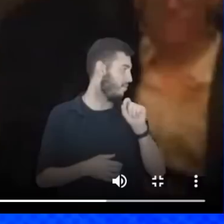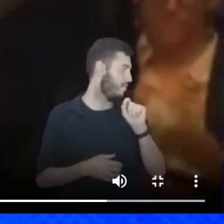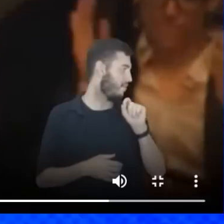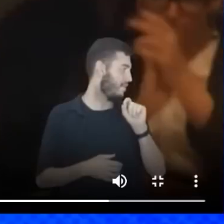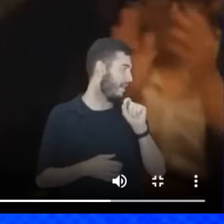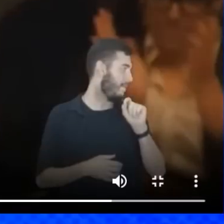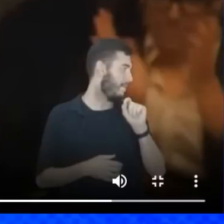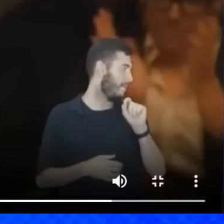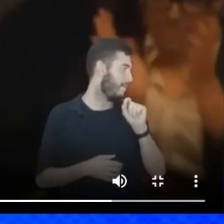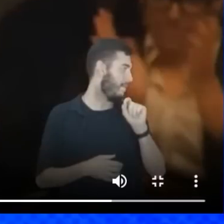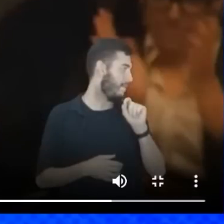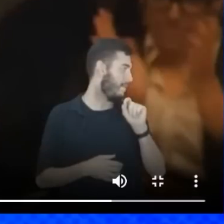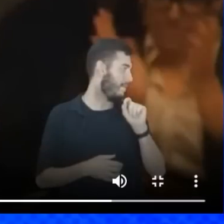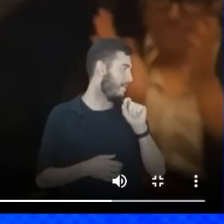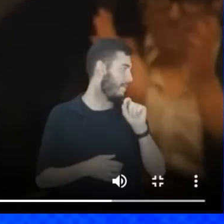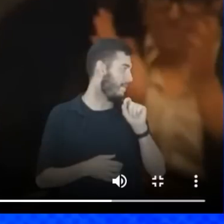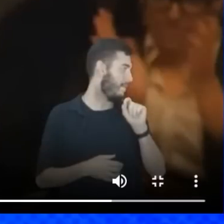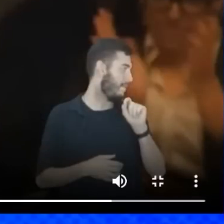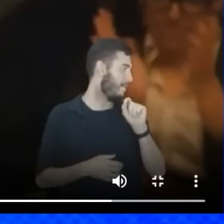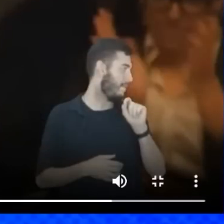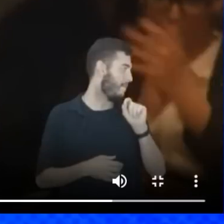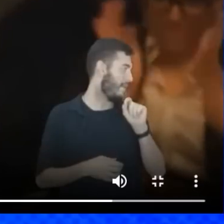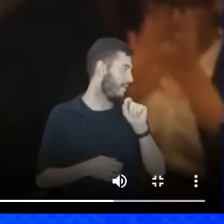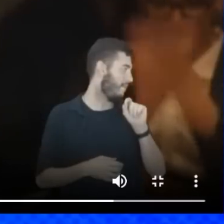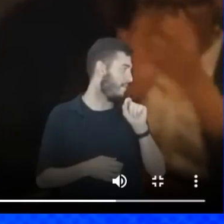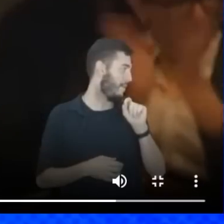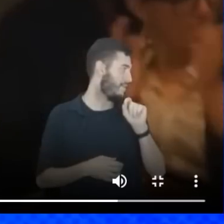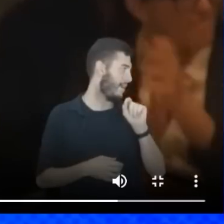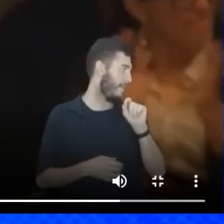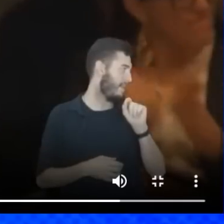Denise Fraga. Denise Fraga, da Globo.